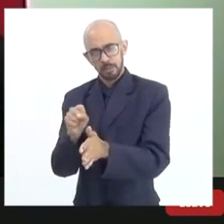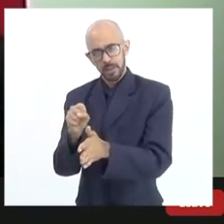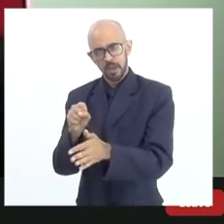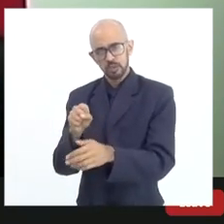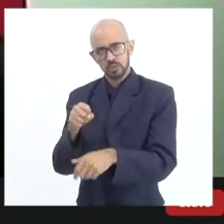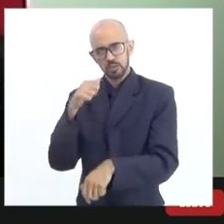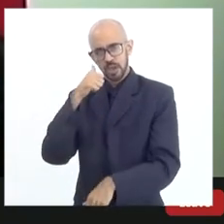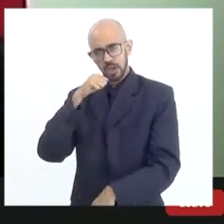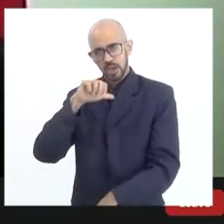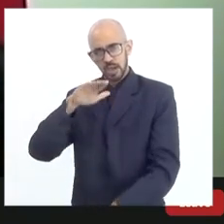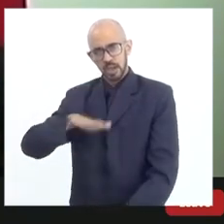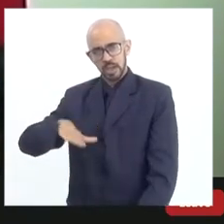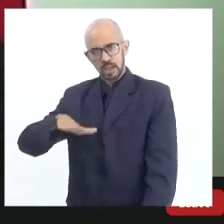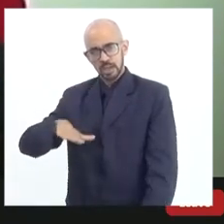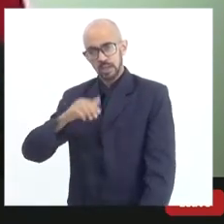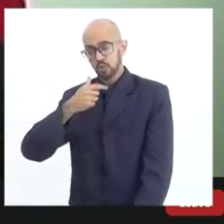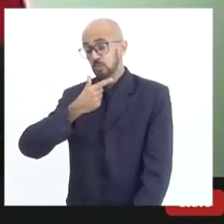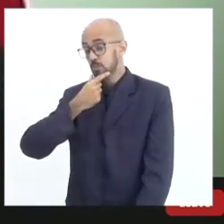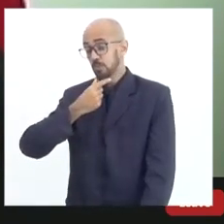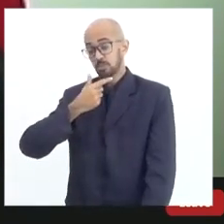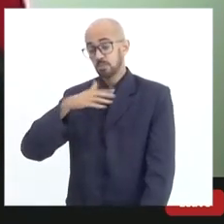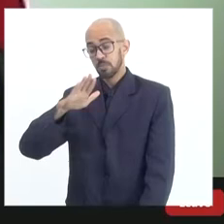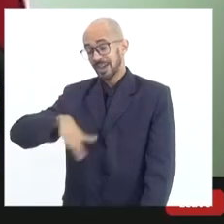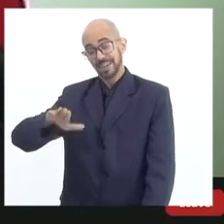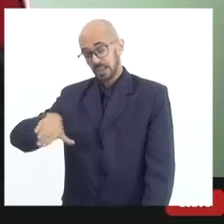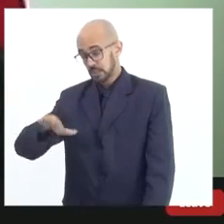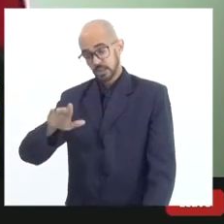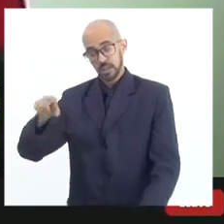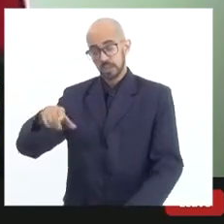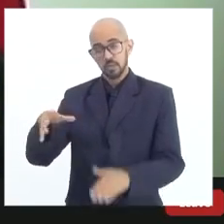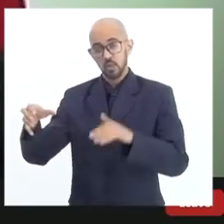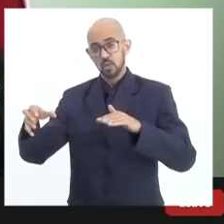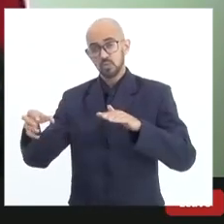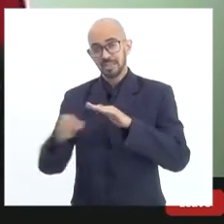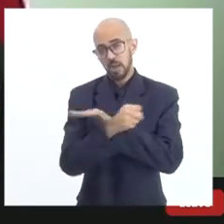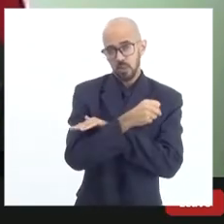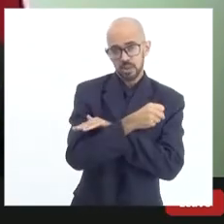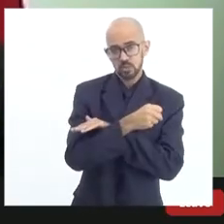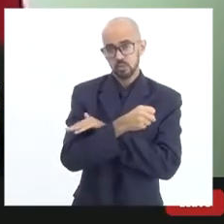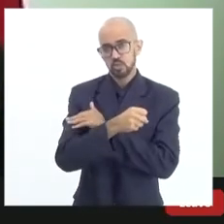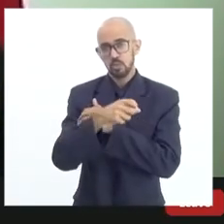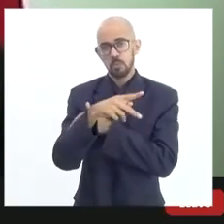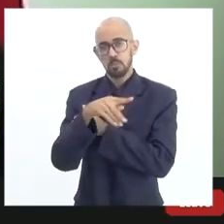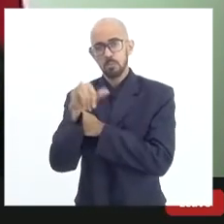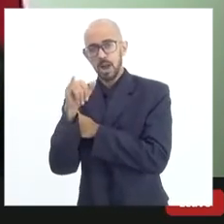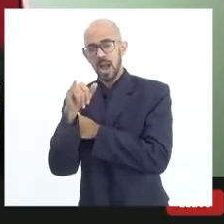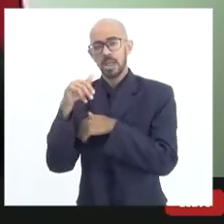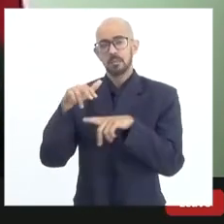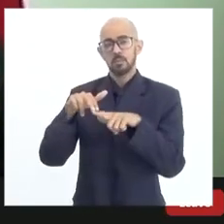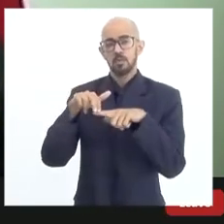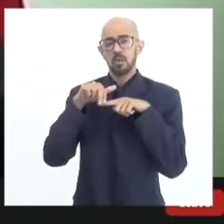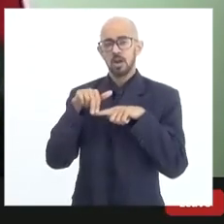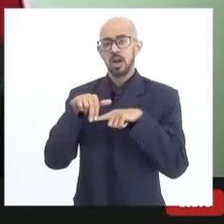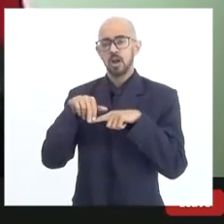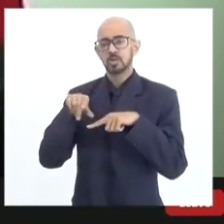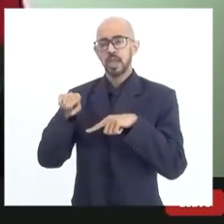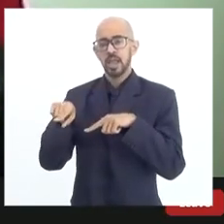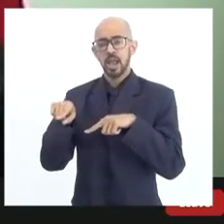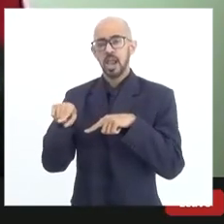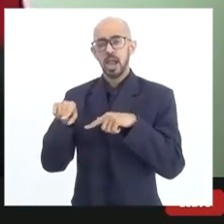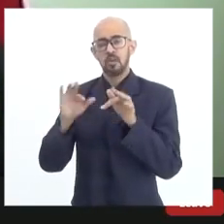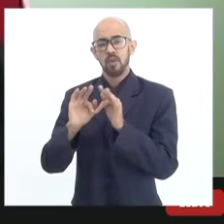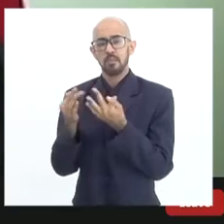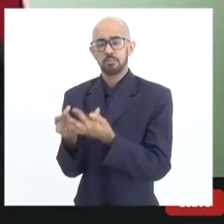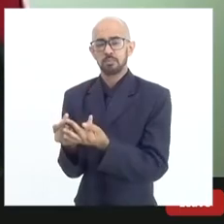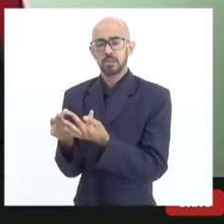um sequestro, de subtração de incapaz, seria o nome mais correto, de um pai em relação a uma criança, quando a sua